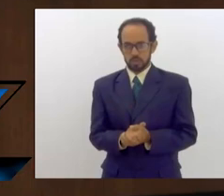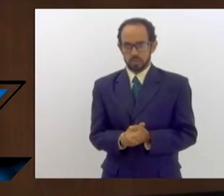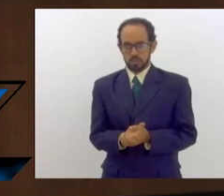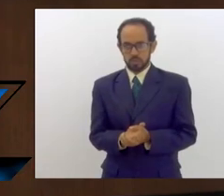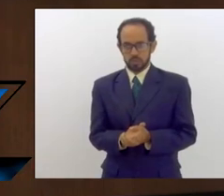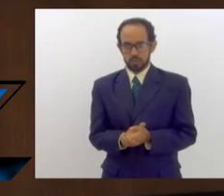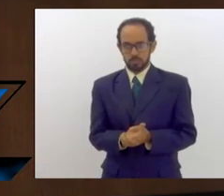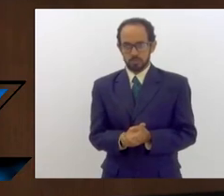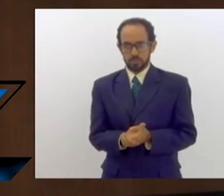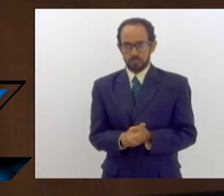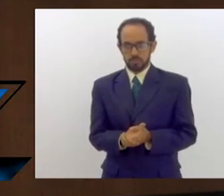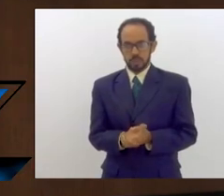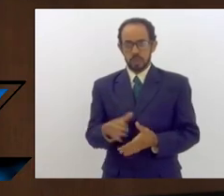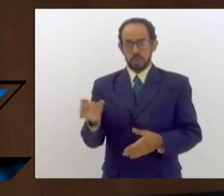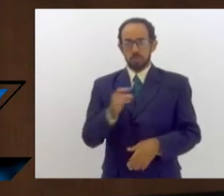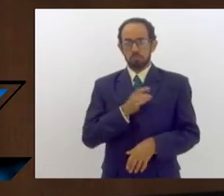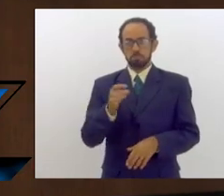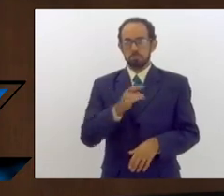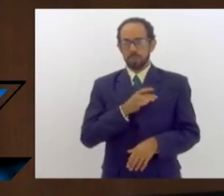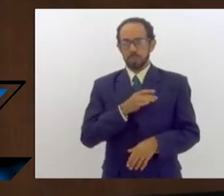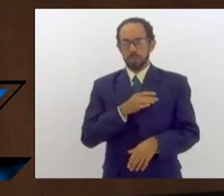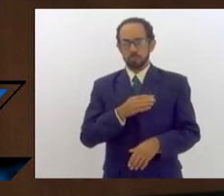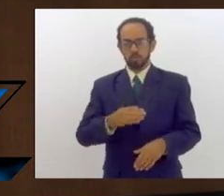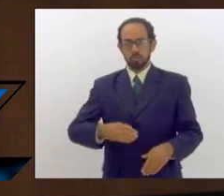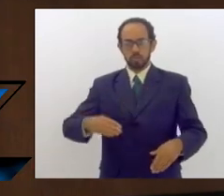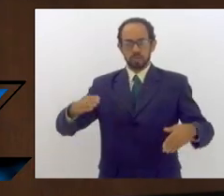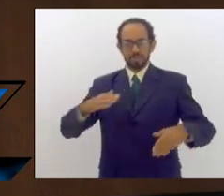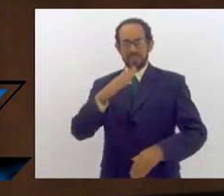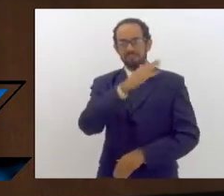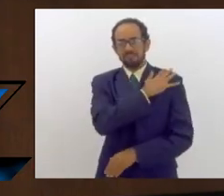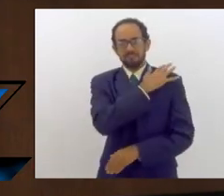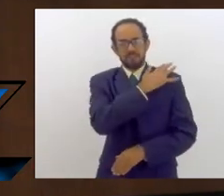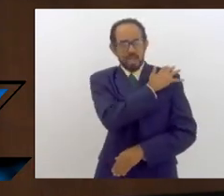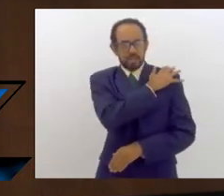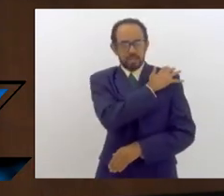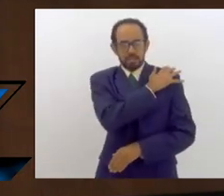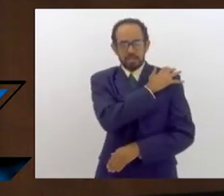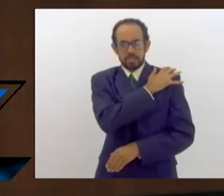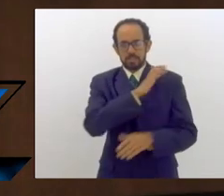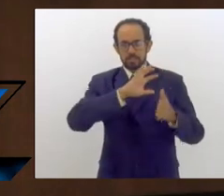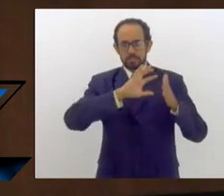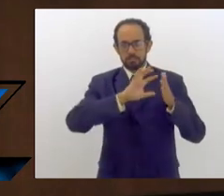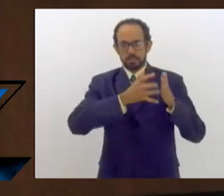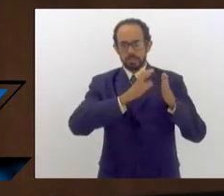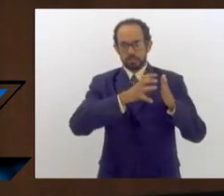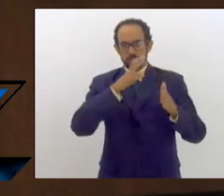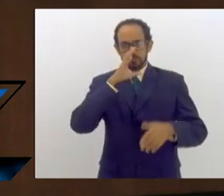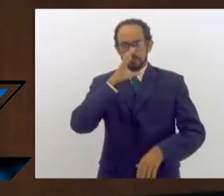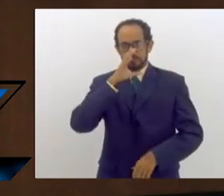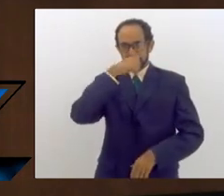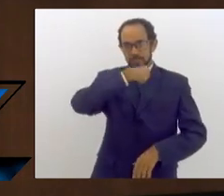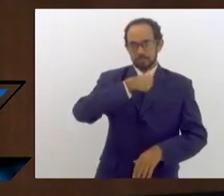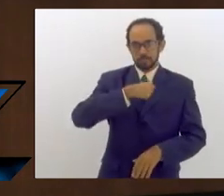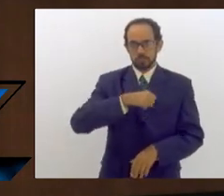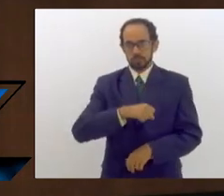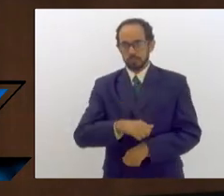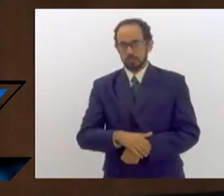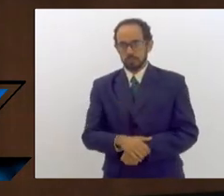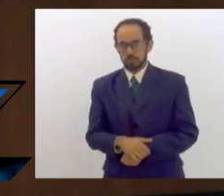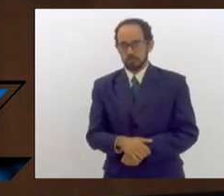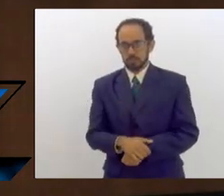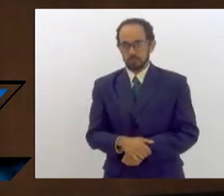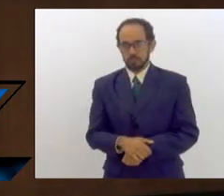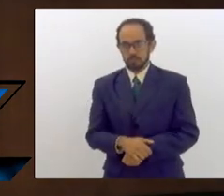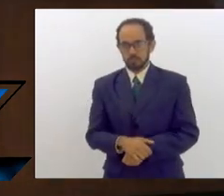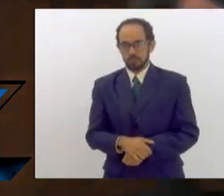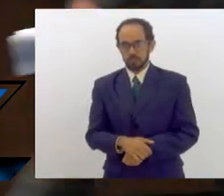fobia a farda que esse partido insiste em ter hora o local